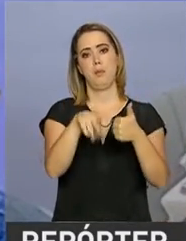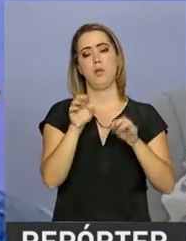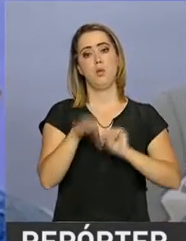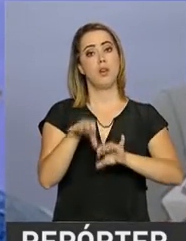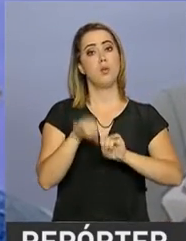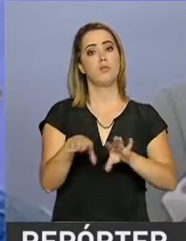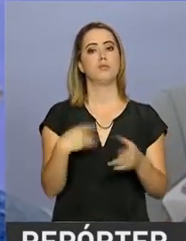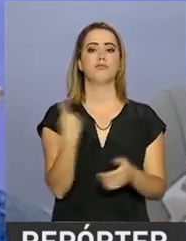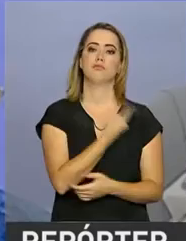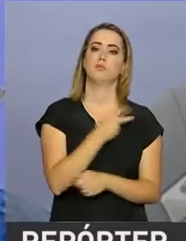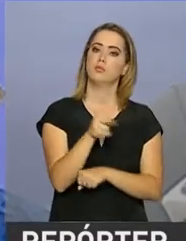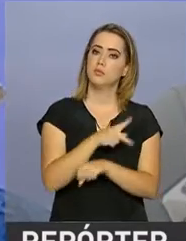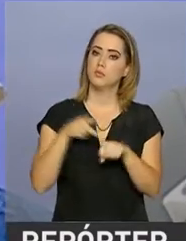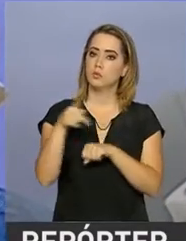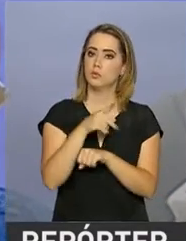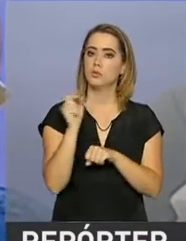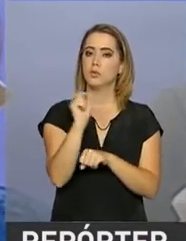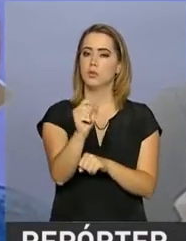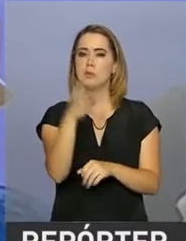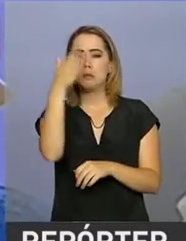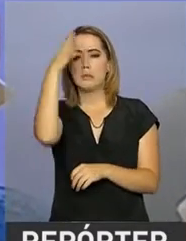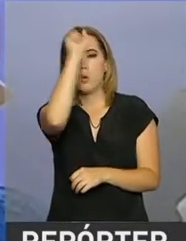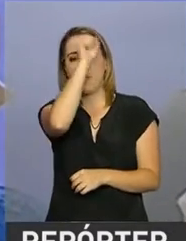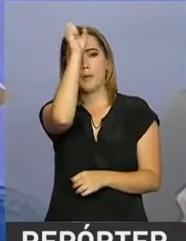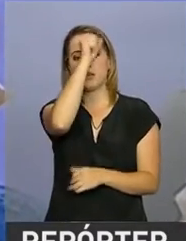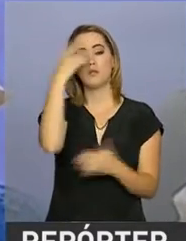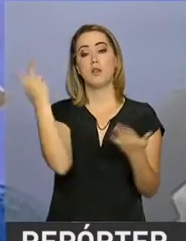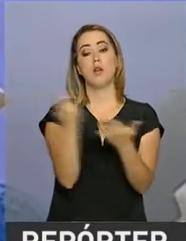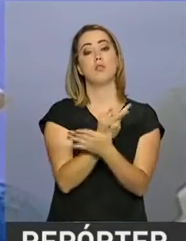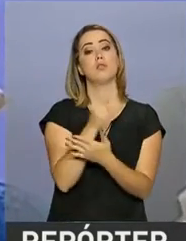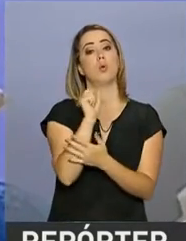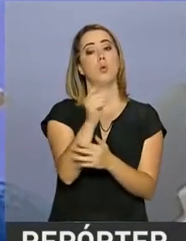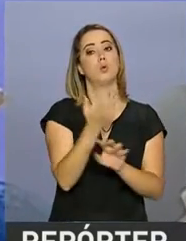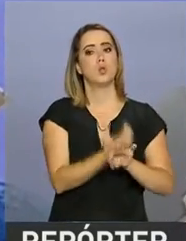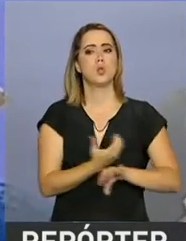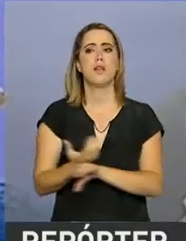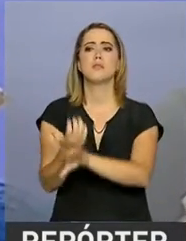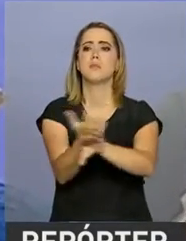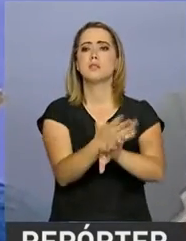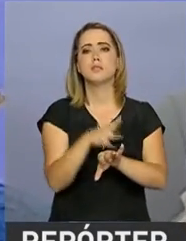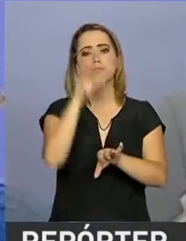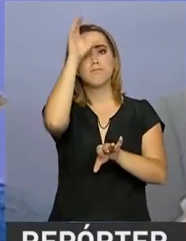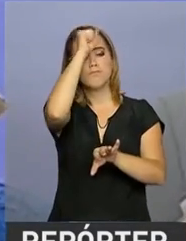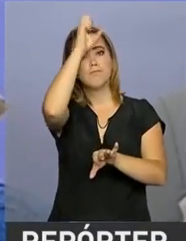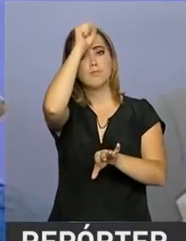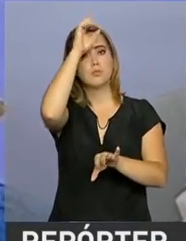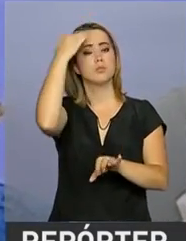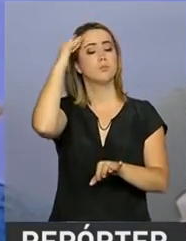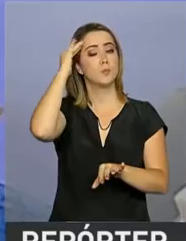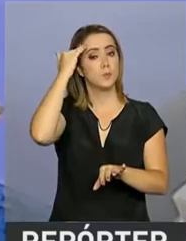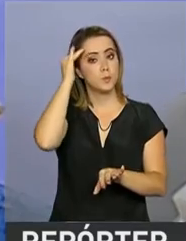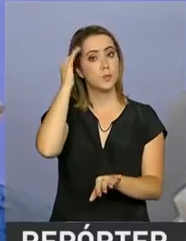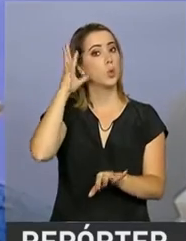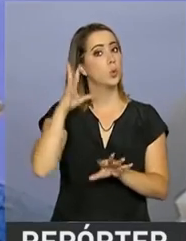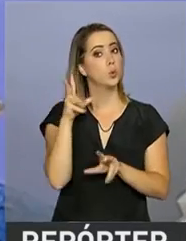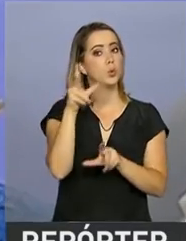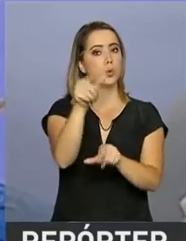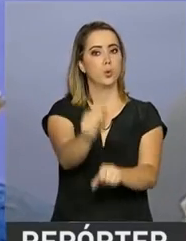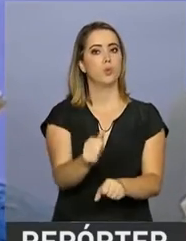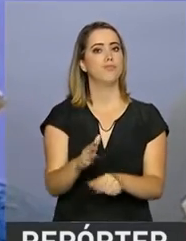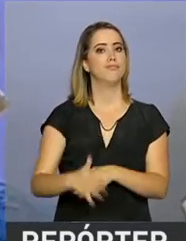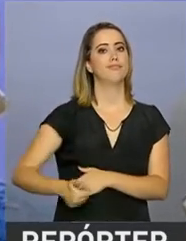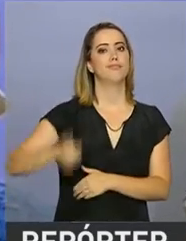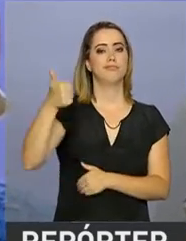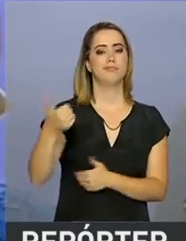no nosso país para que o aprendizado o conteúdo compreendido e apreendido pelos alunos seja